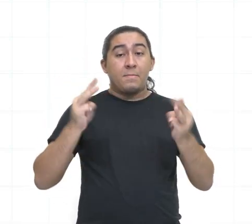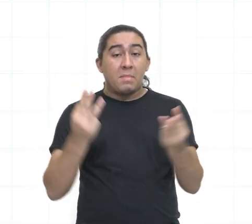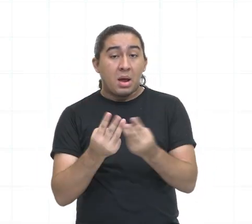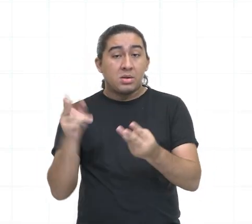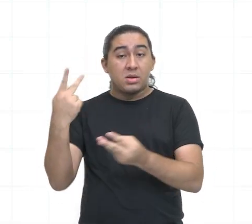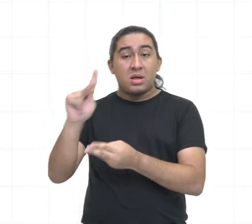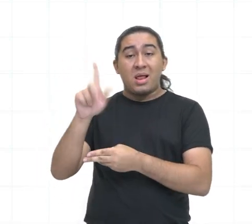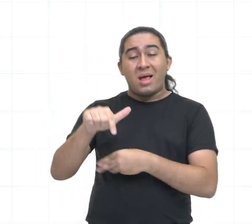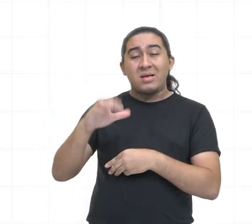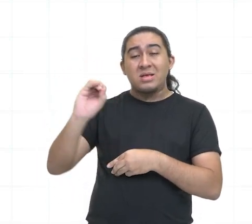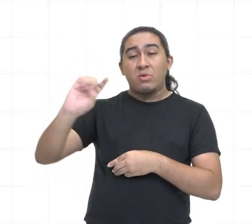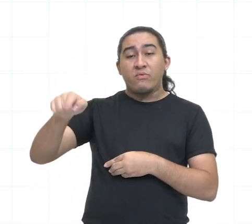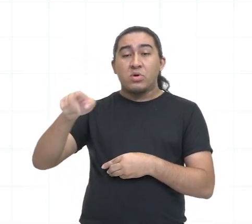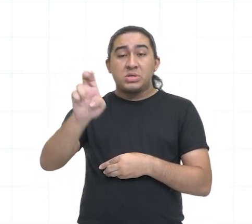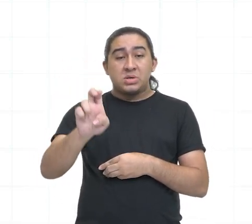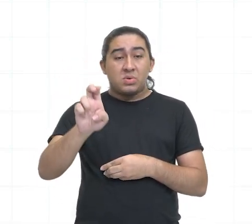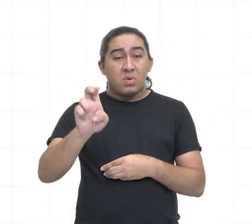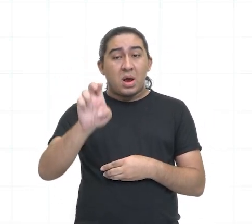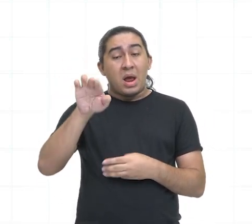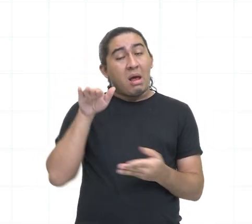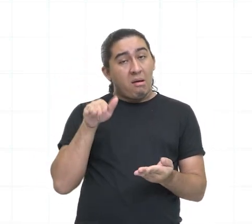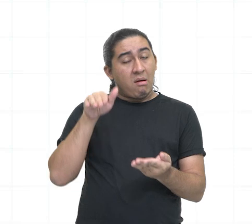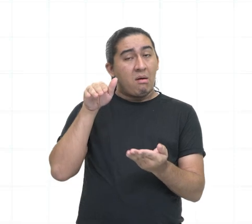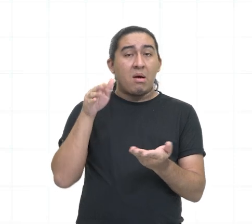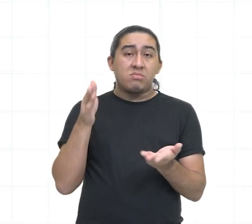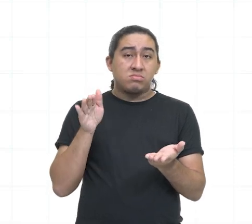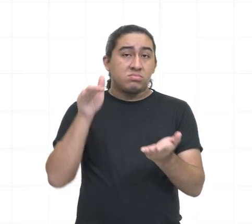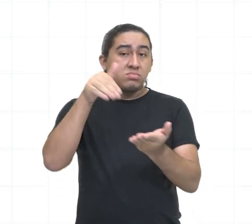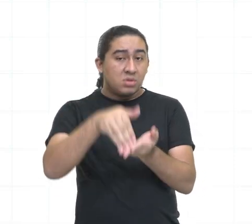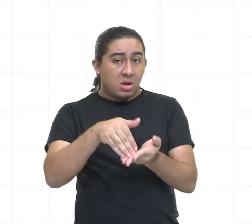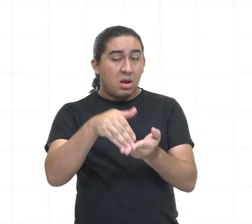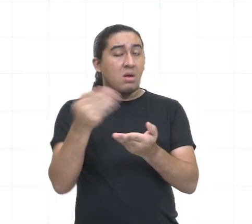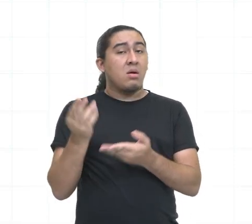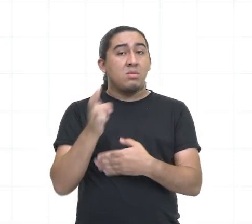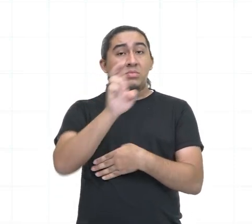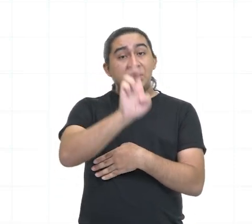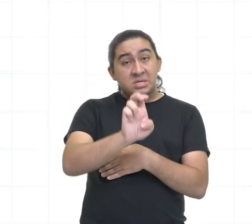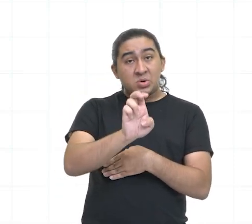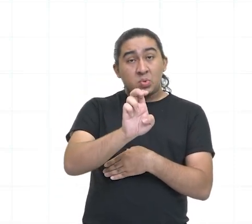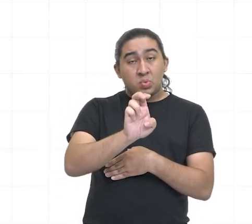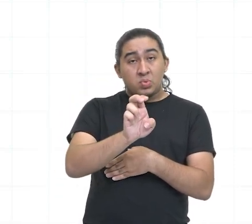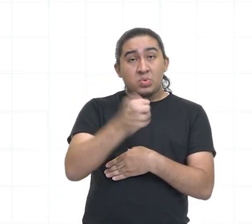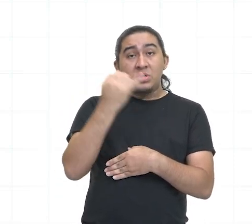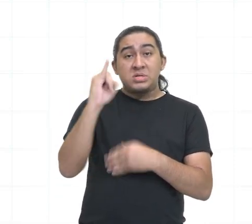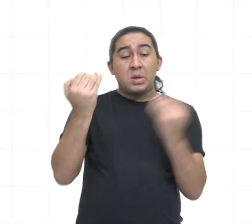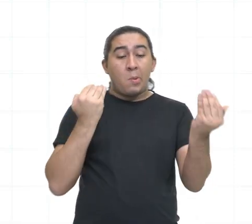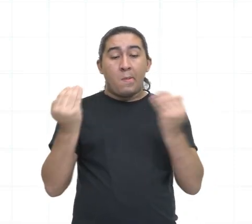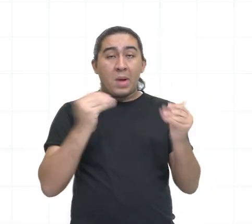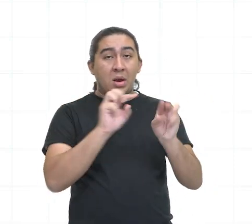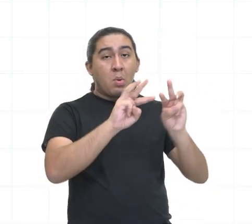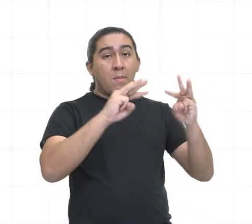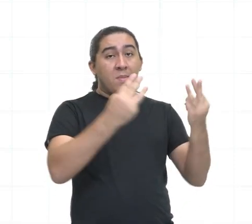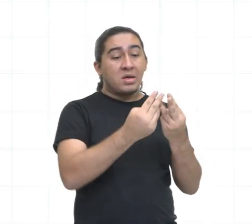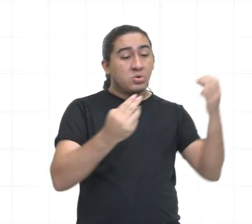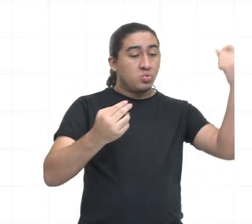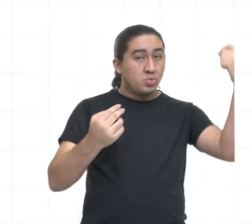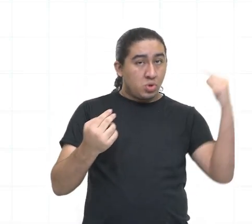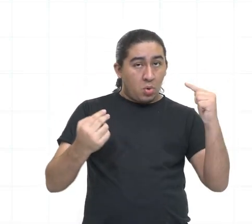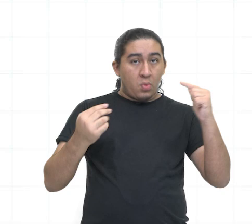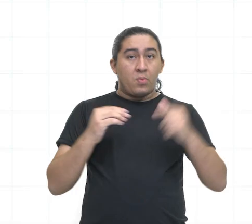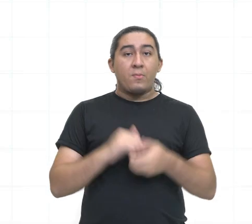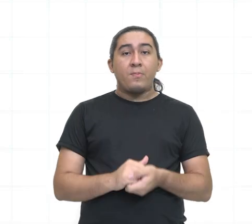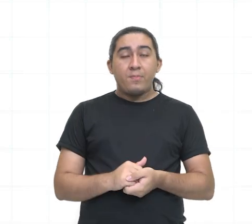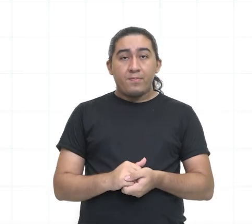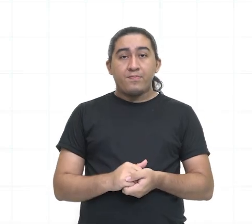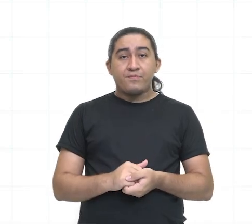inicial era de cerca de 0,5, menor que 1, a 5 massas solares. Então, mesmo ali no